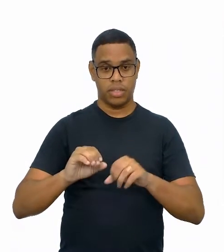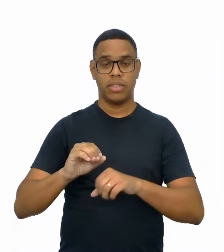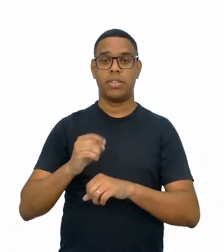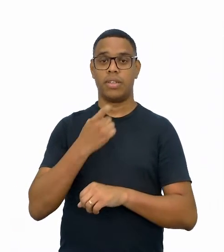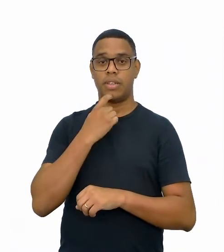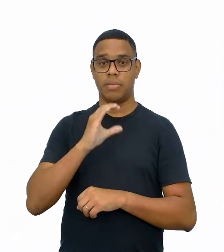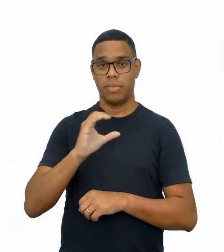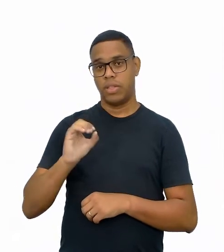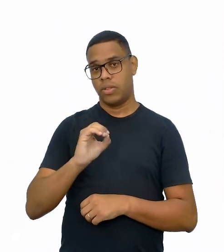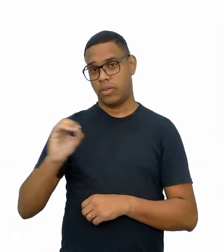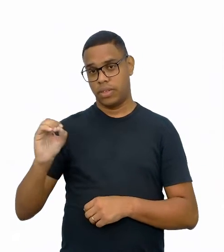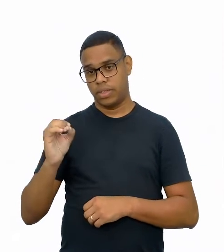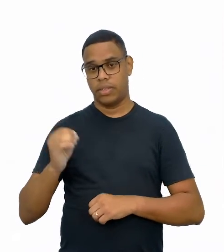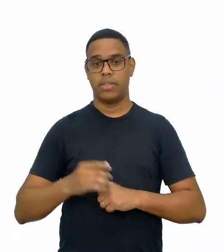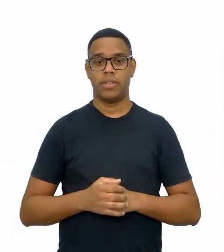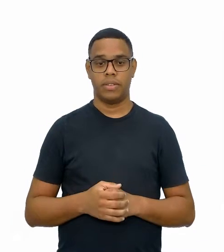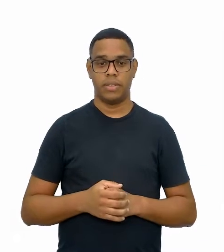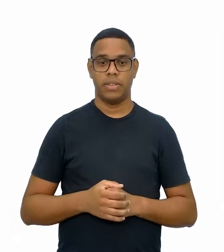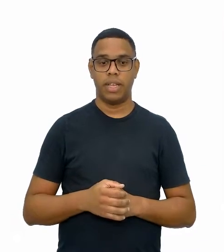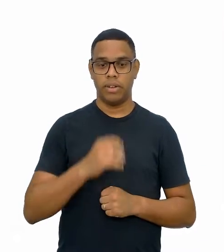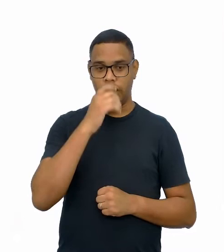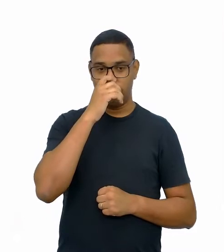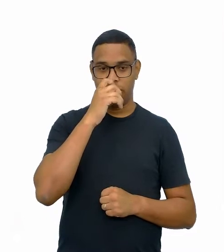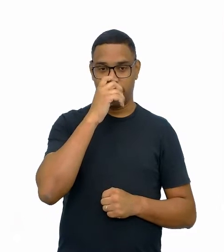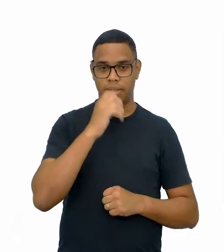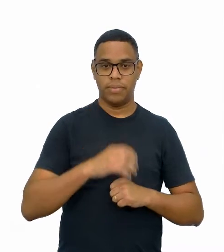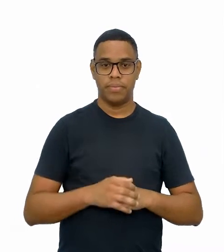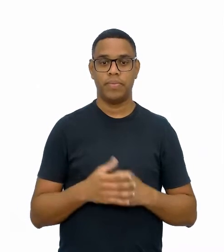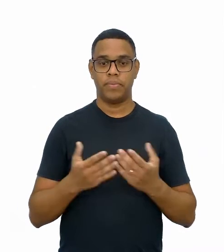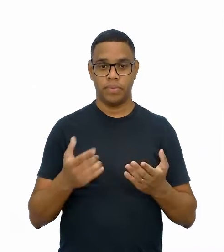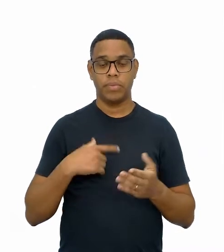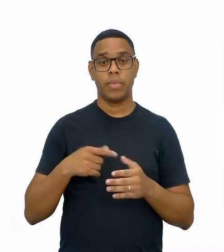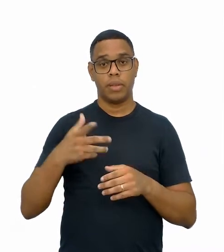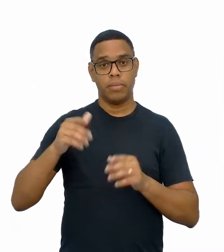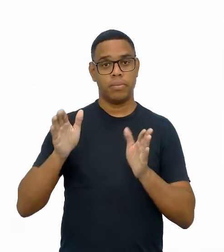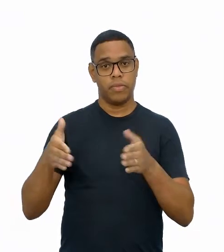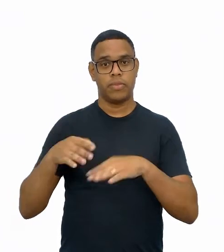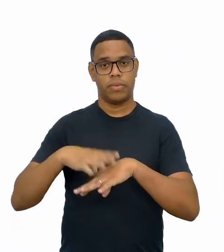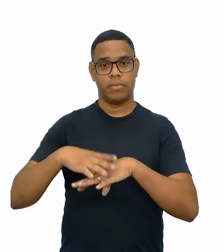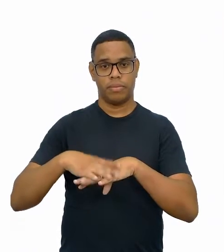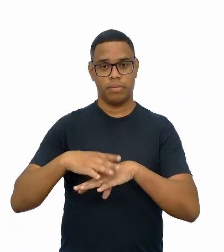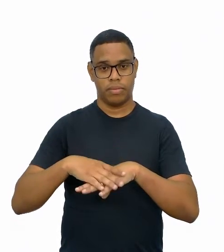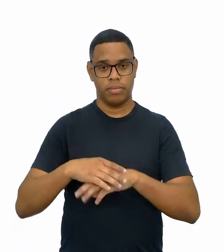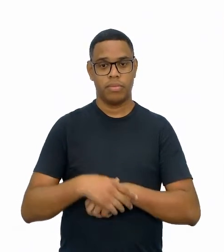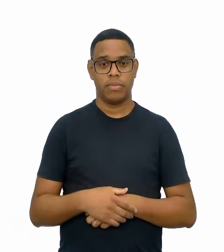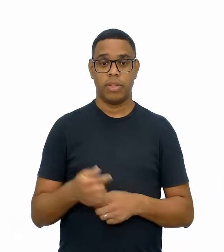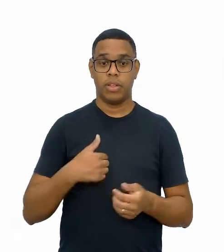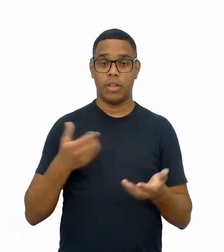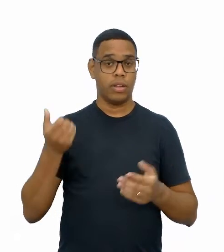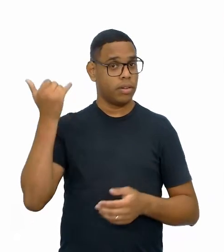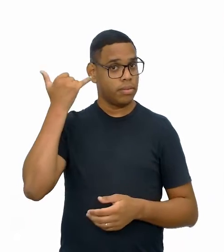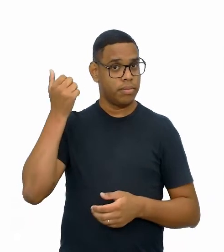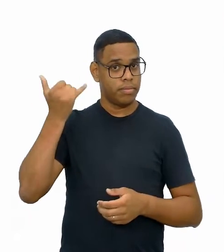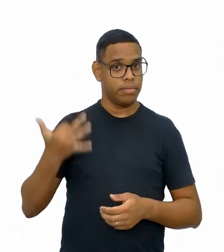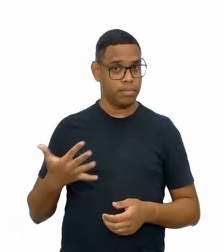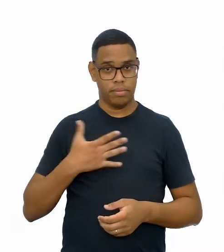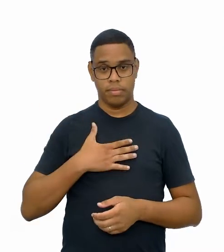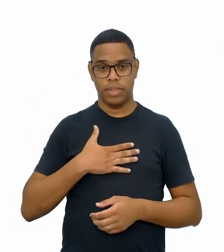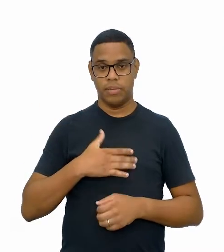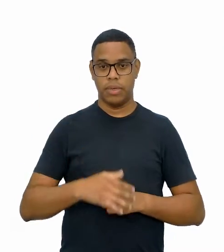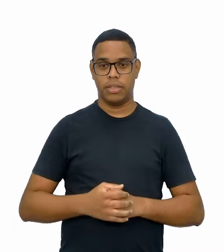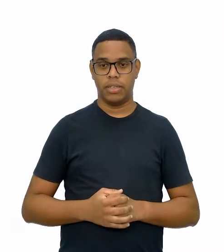Campinas Oeste, e especificamente nas ações de matemática. Eu quero fazer agora a minha